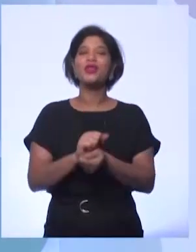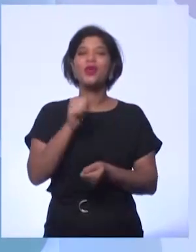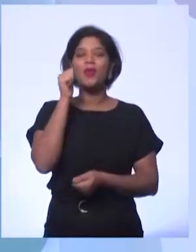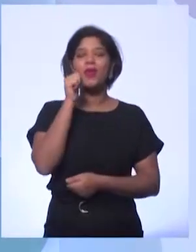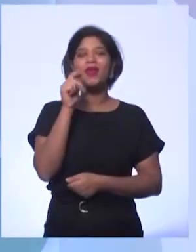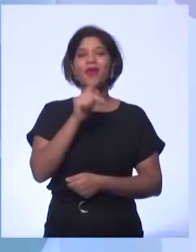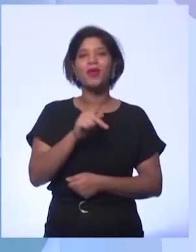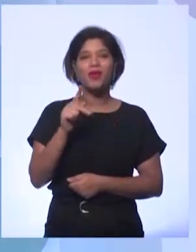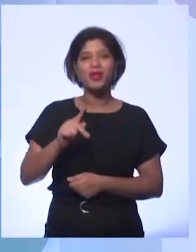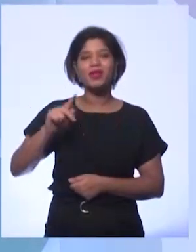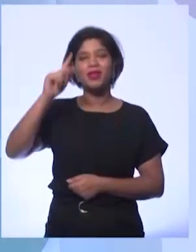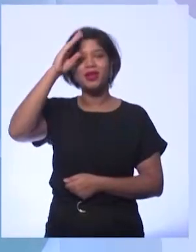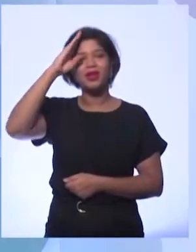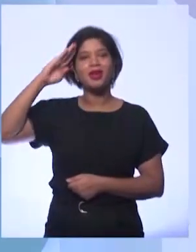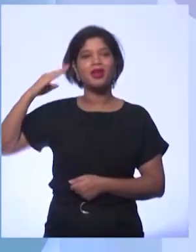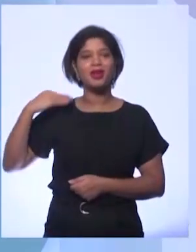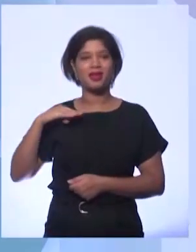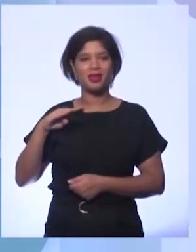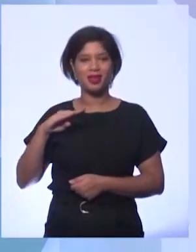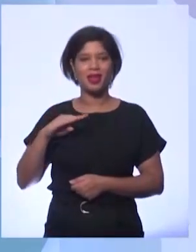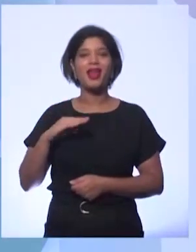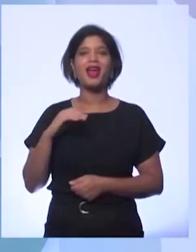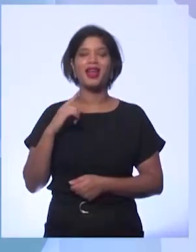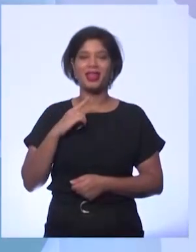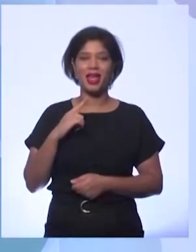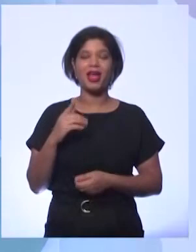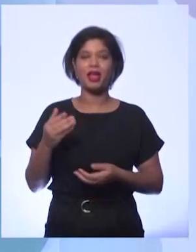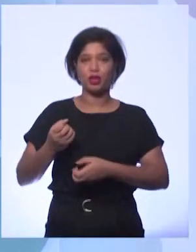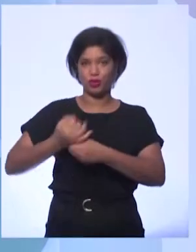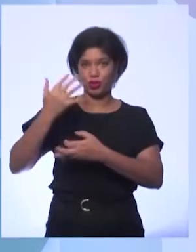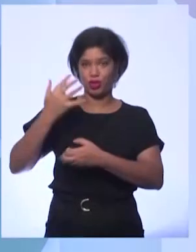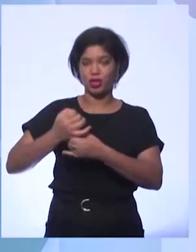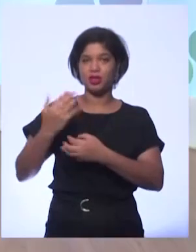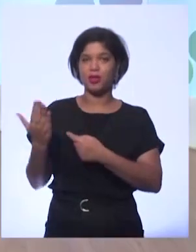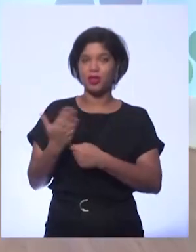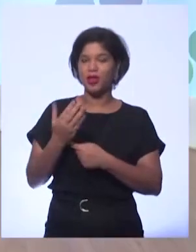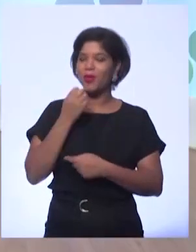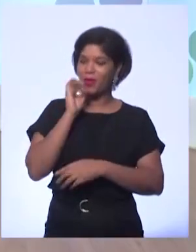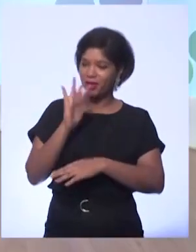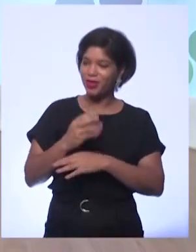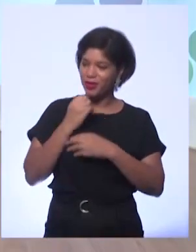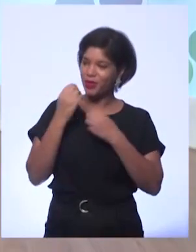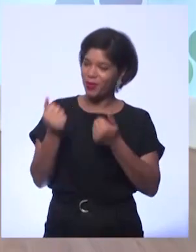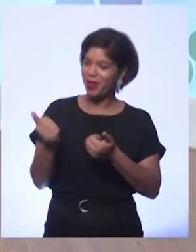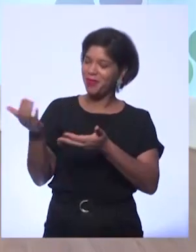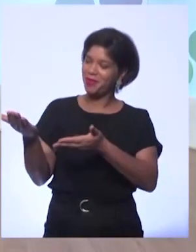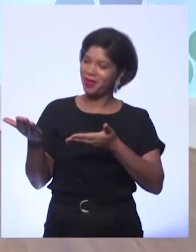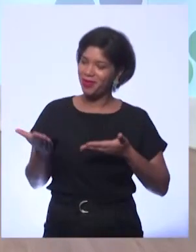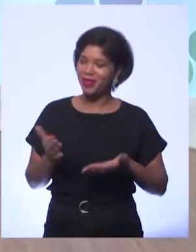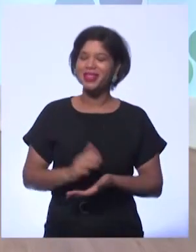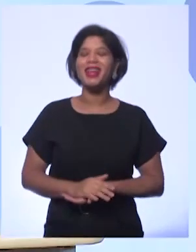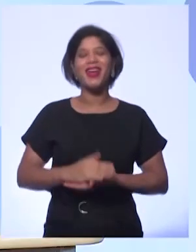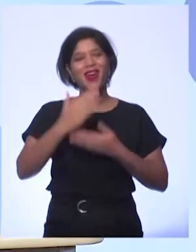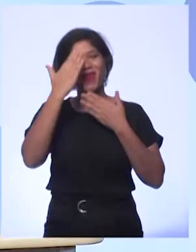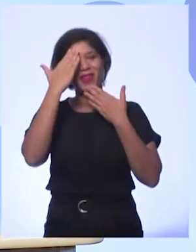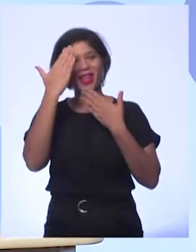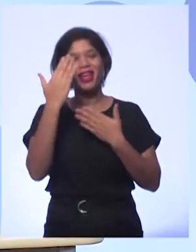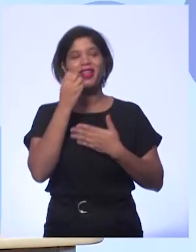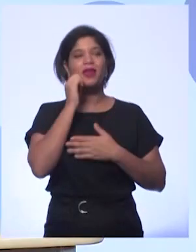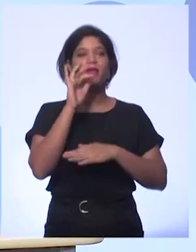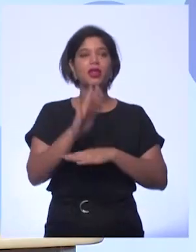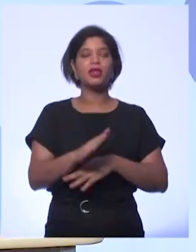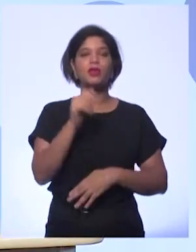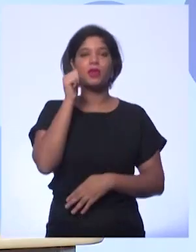professora Inês para me ajudar no decorrer da aula aí no chat. Boa tarde, professora Inês, tudo bem? Seja bem-vinda. Obrigada. Boa tarde,